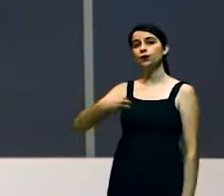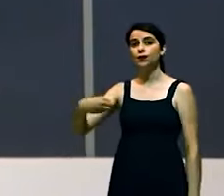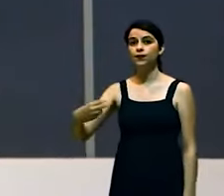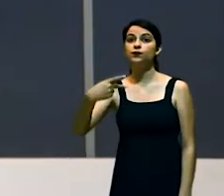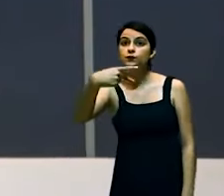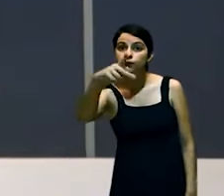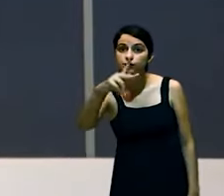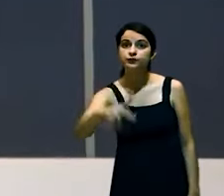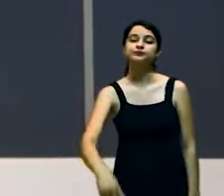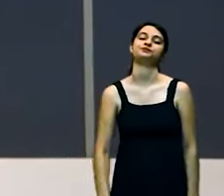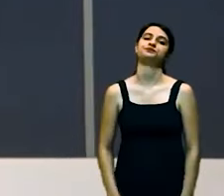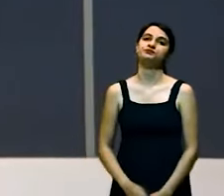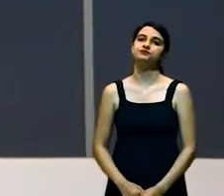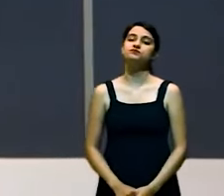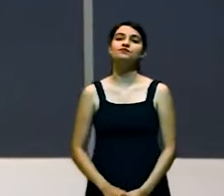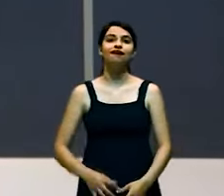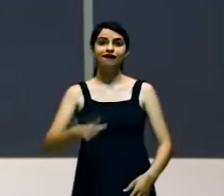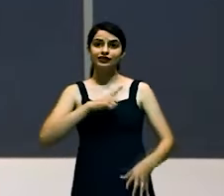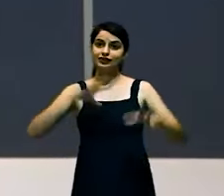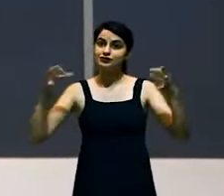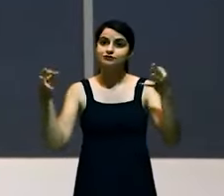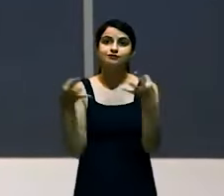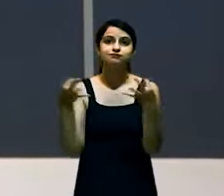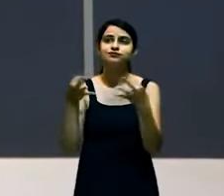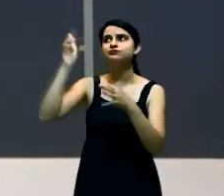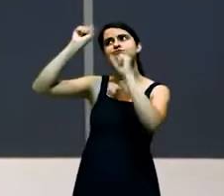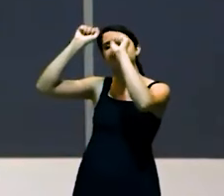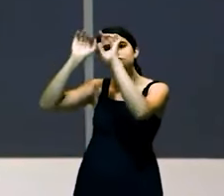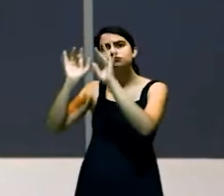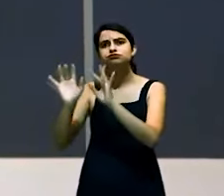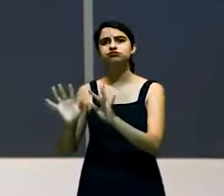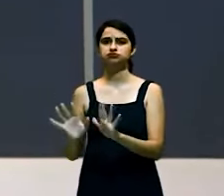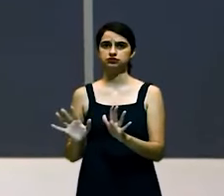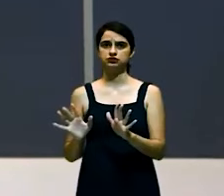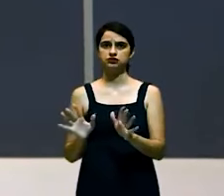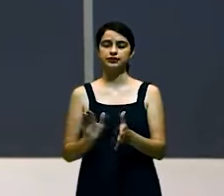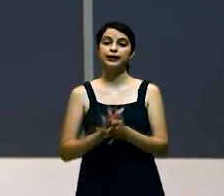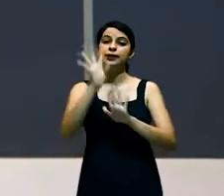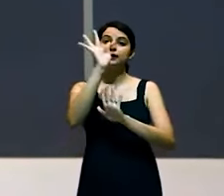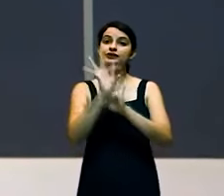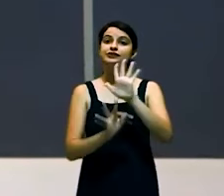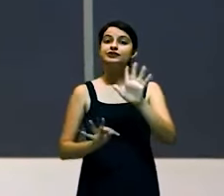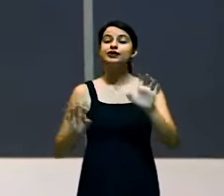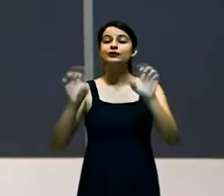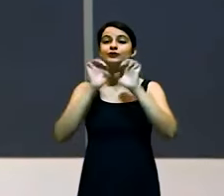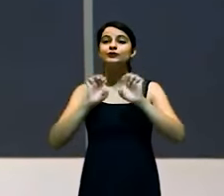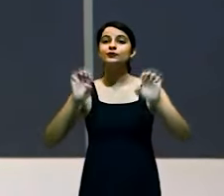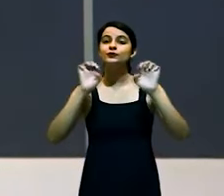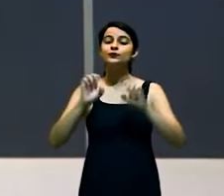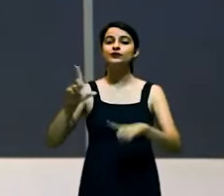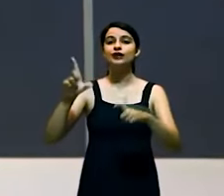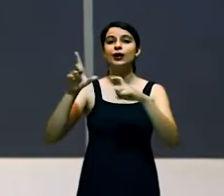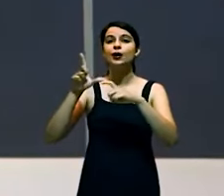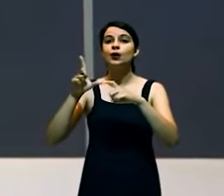ajude, e eu tenho certeza que vai ser de bênção. Texto do Evangelho de Lucas, capítulo